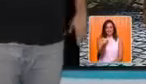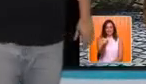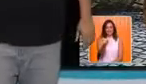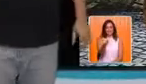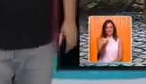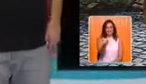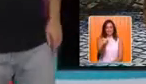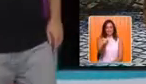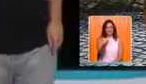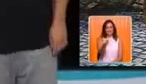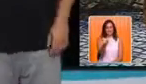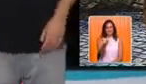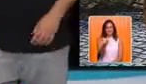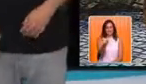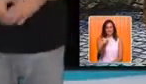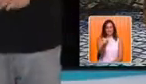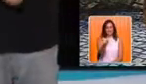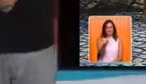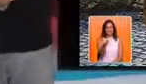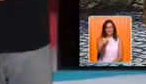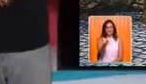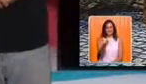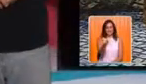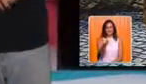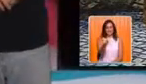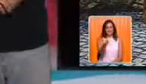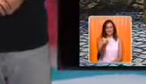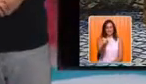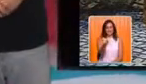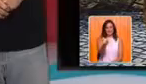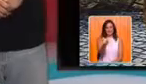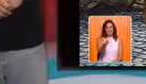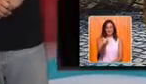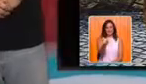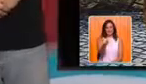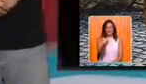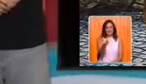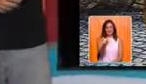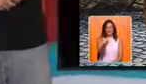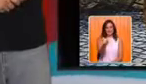nós também nunca nos vamos esquecer de ti quanto mais não seja por causa das camisas